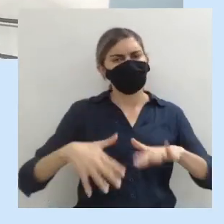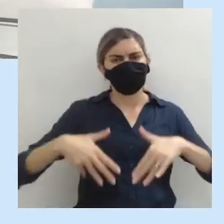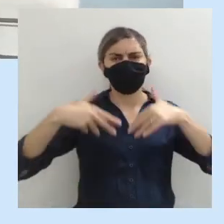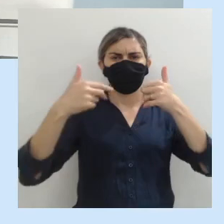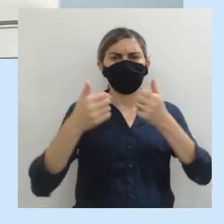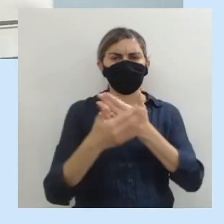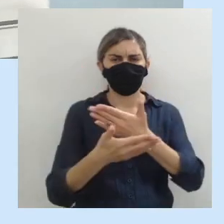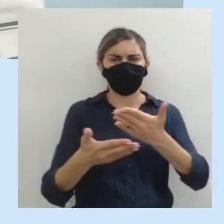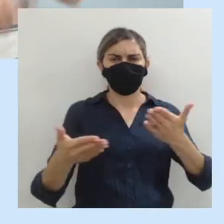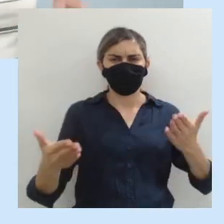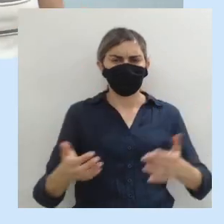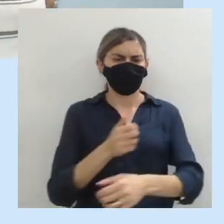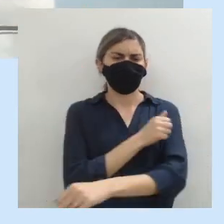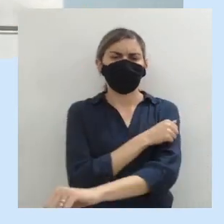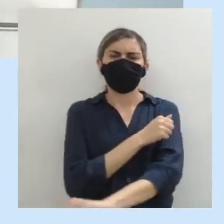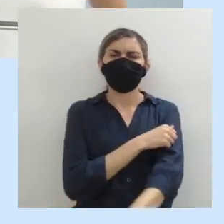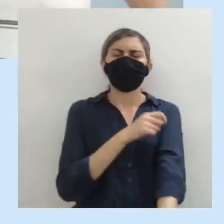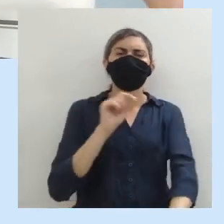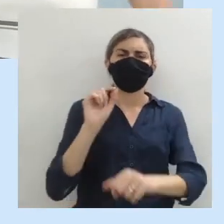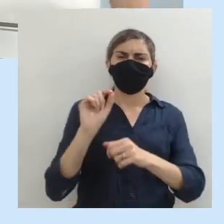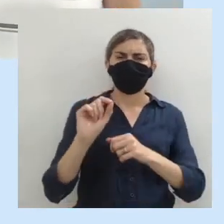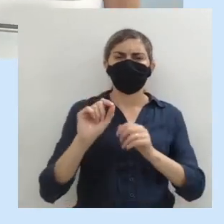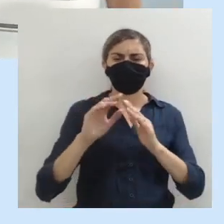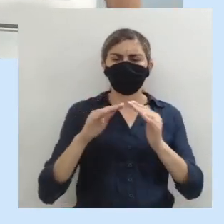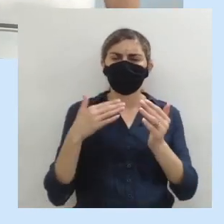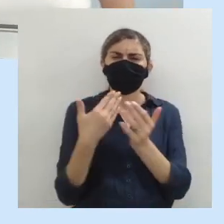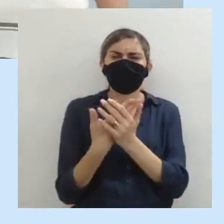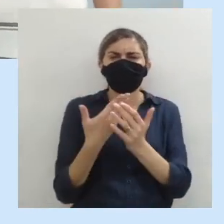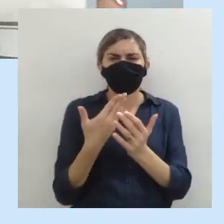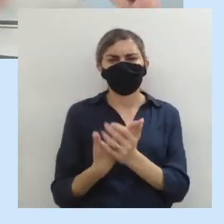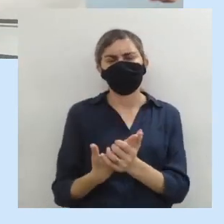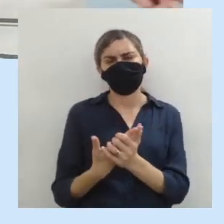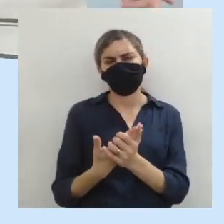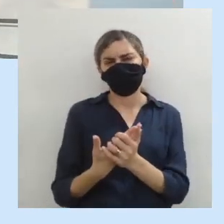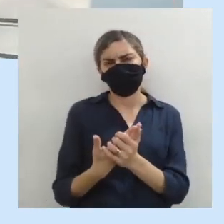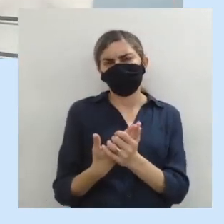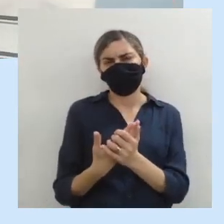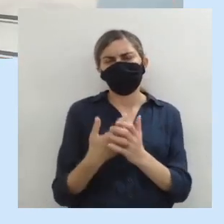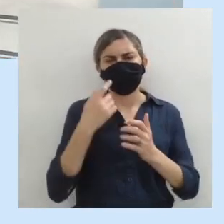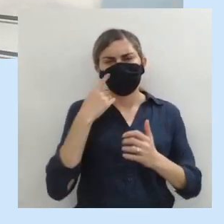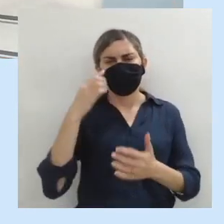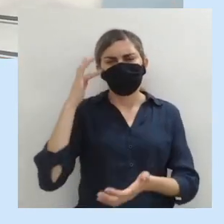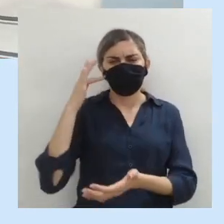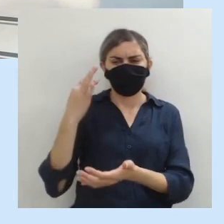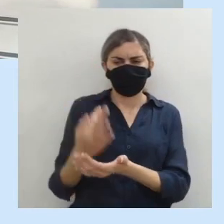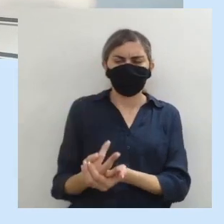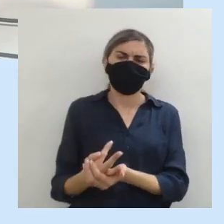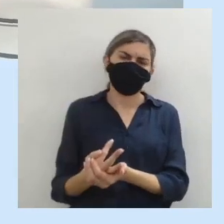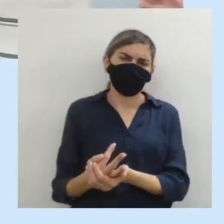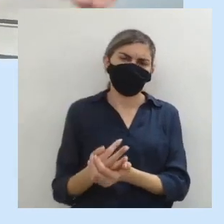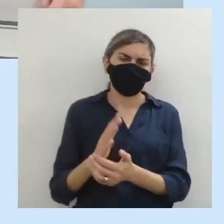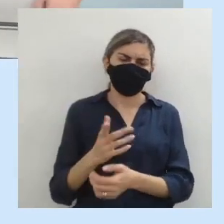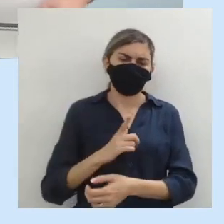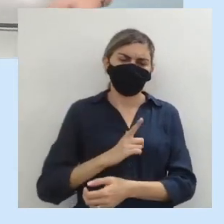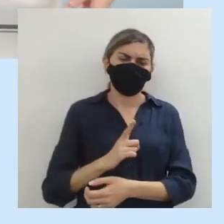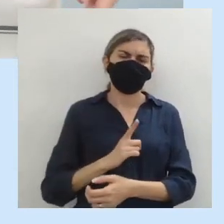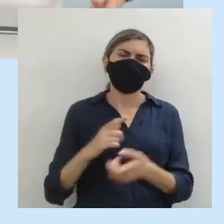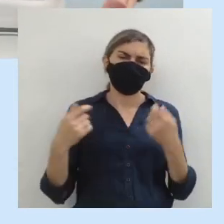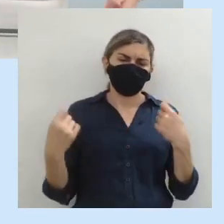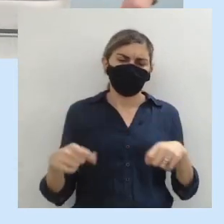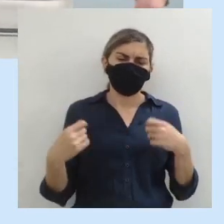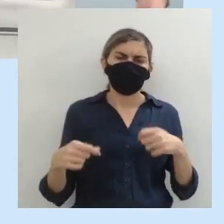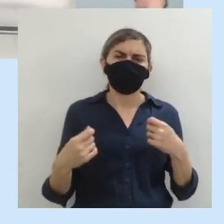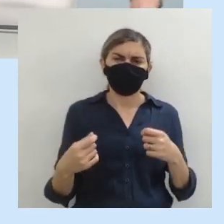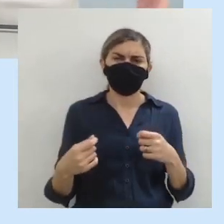para vocês, estudantes, o que seria a escolástica. Então, veja só, a fé já tínhamos, precisávamos de